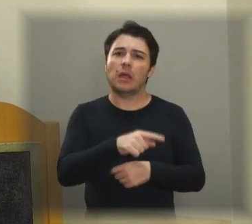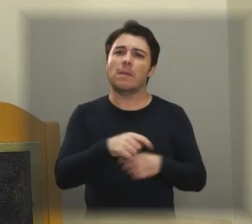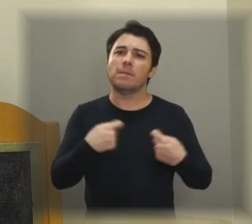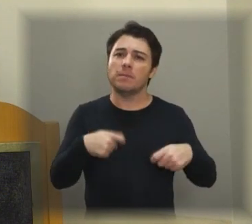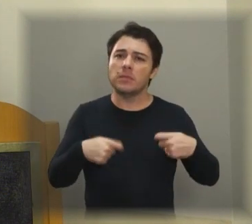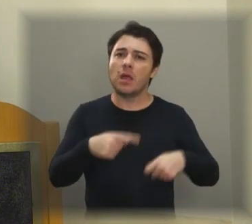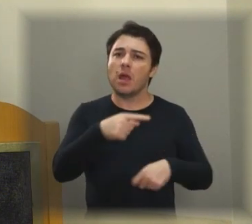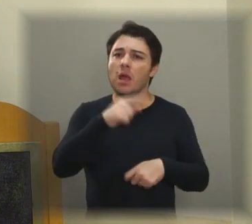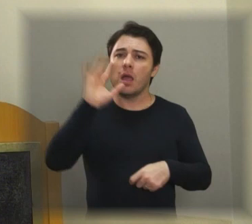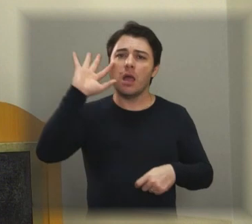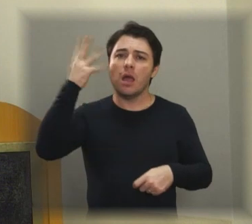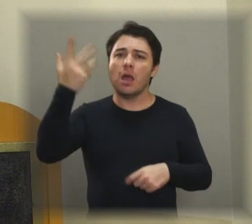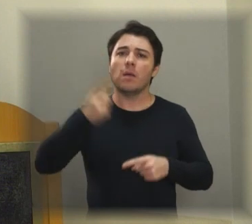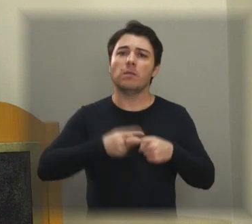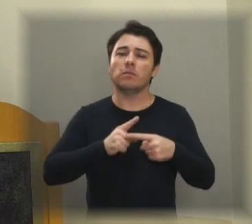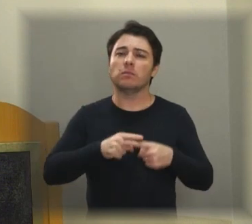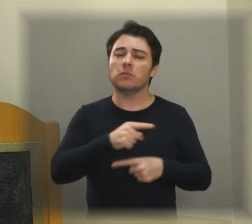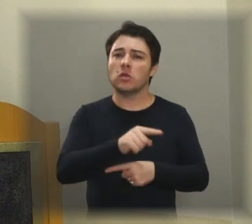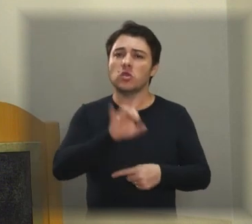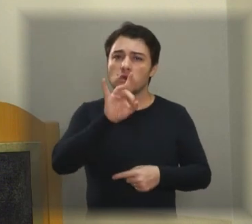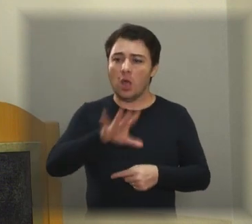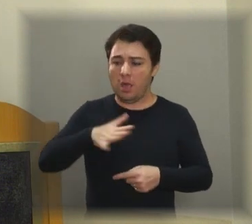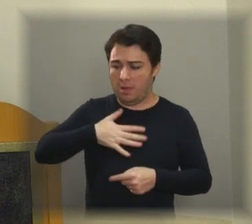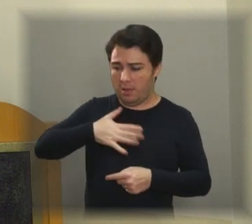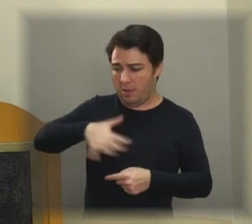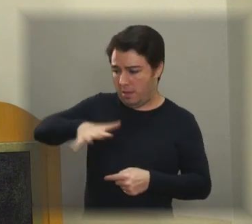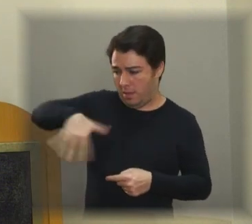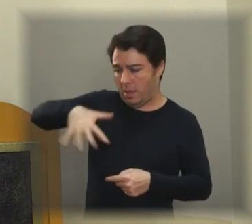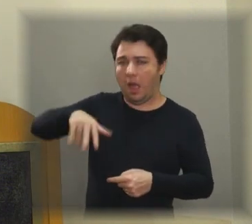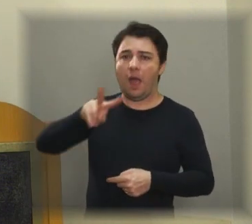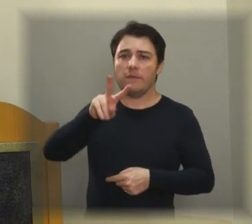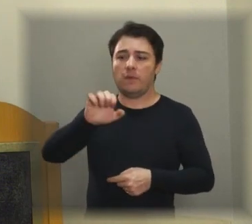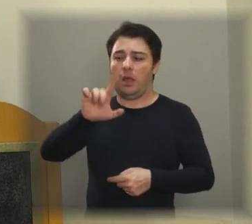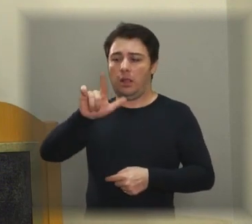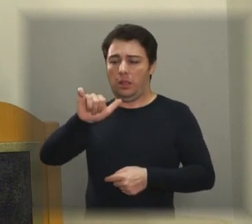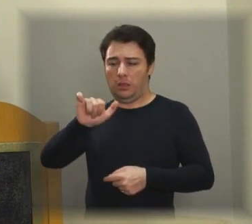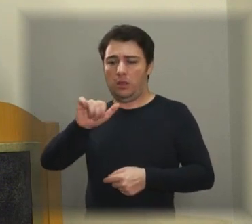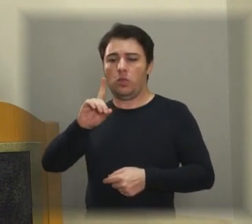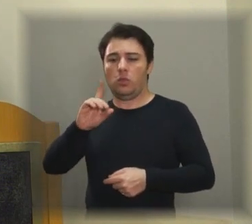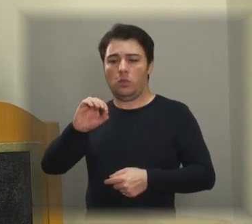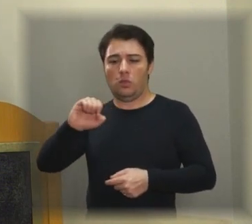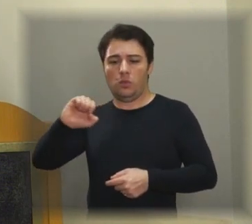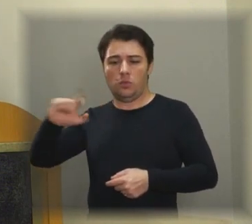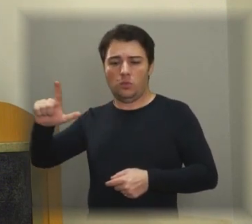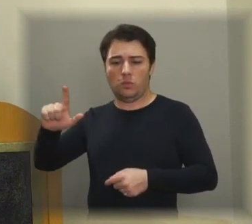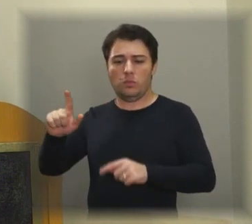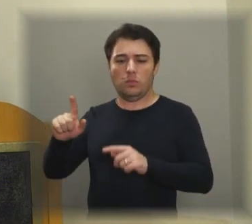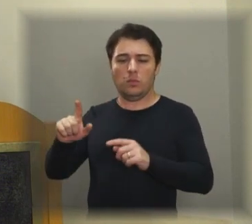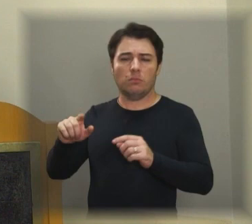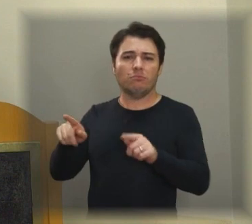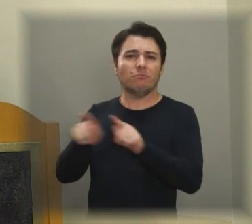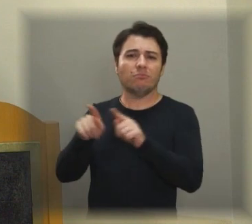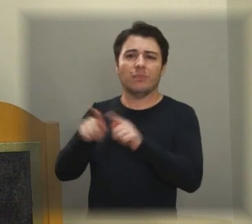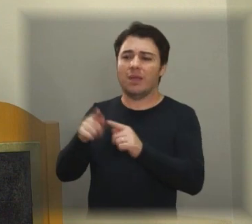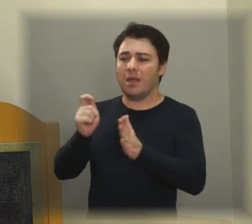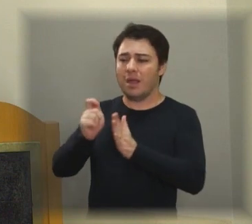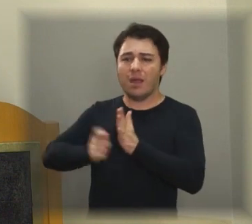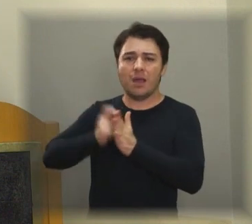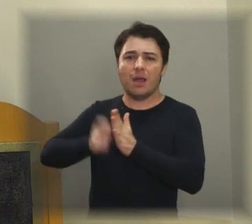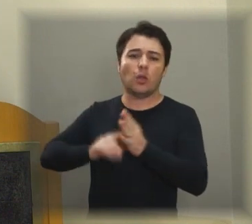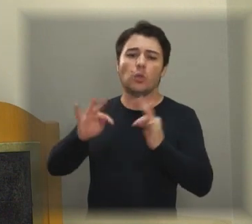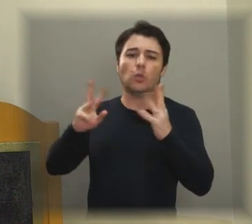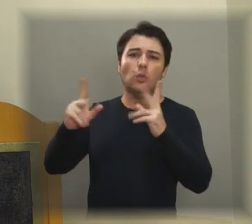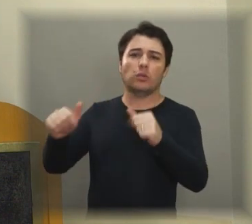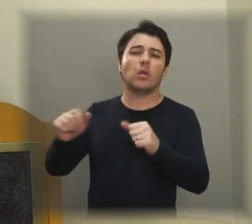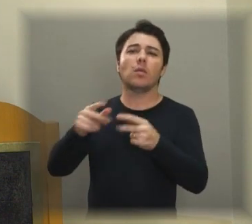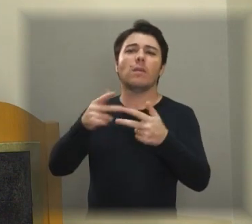ter alguma coisa para dar uma para eu não só na nossa região do Vale do Sol mas na no caso na cidade inteira que tá muito feio você